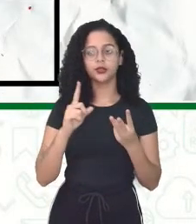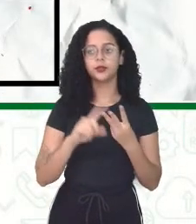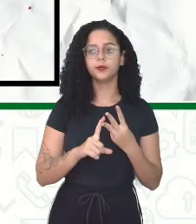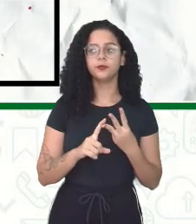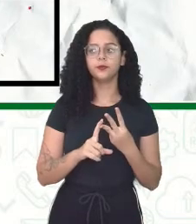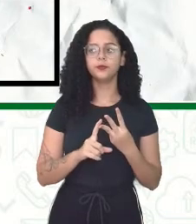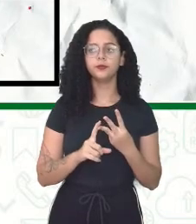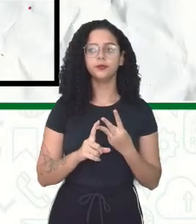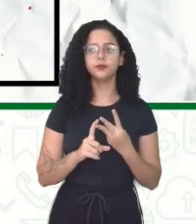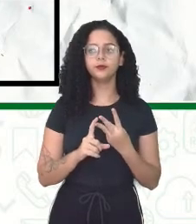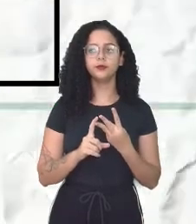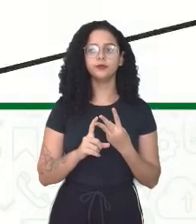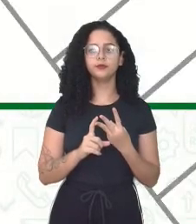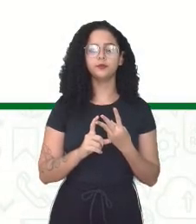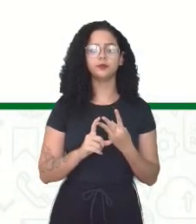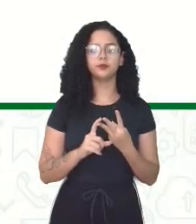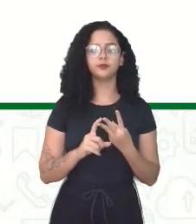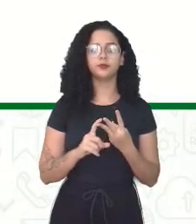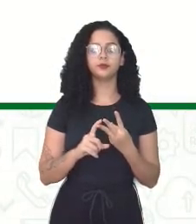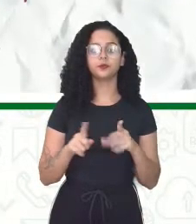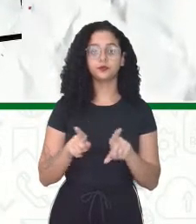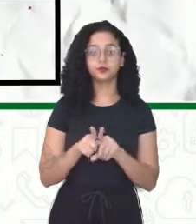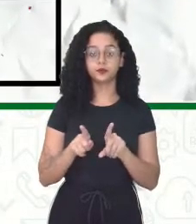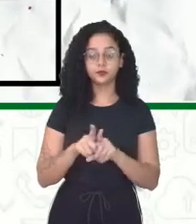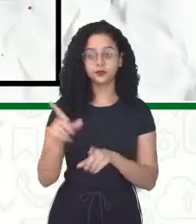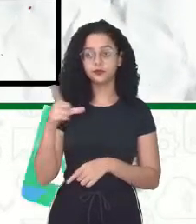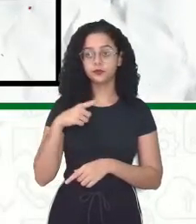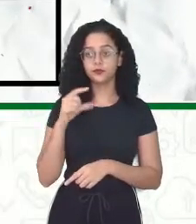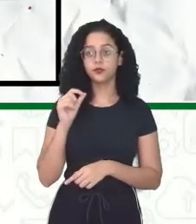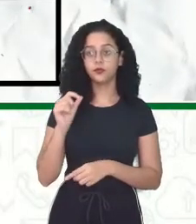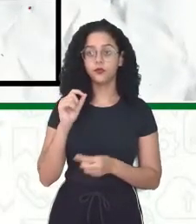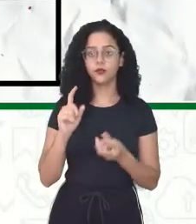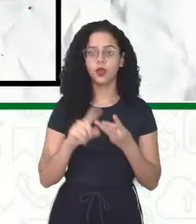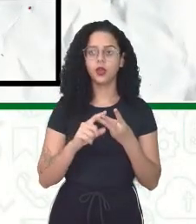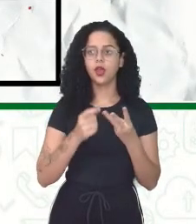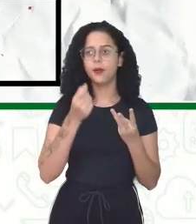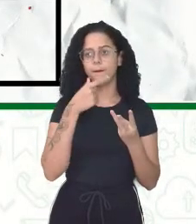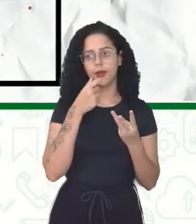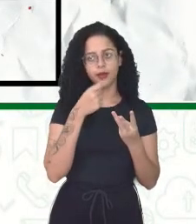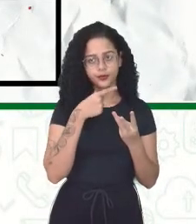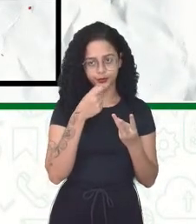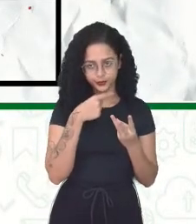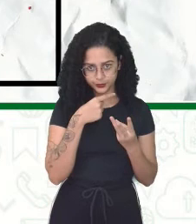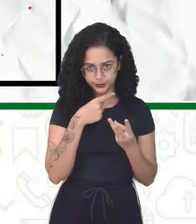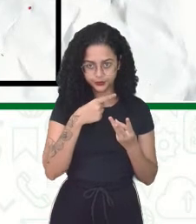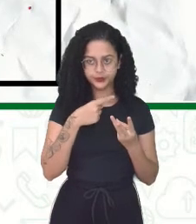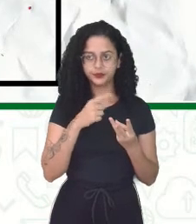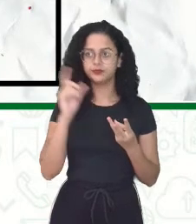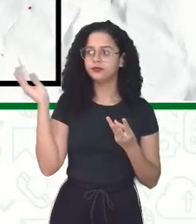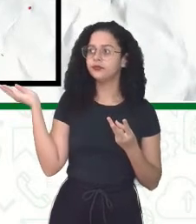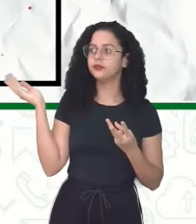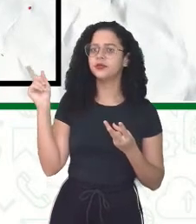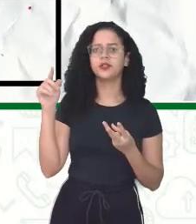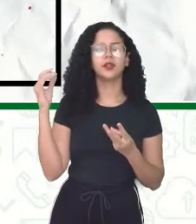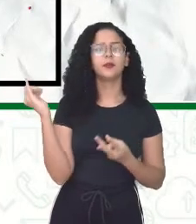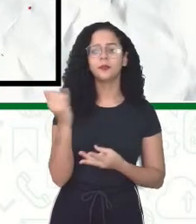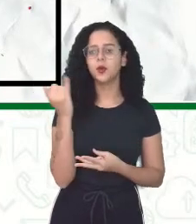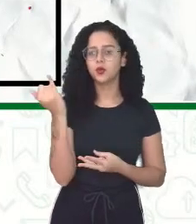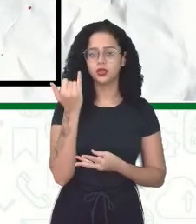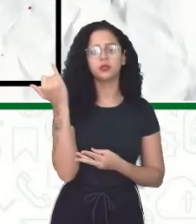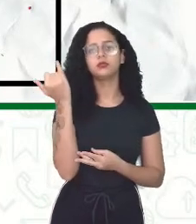450. E temos também remédios. Isso aí é